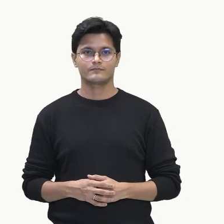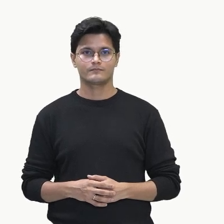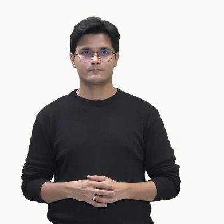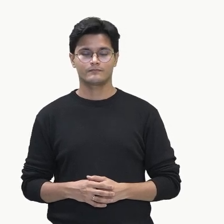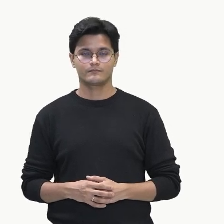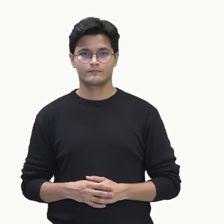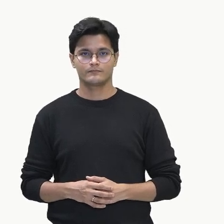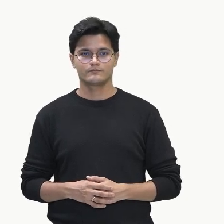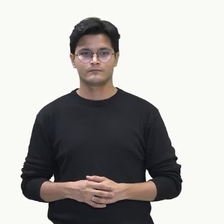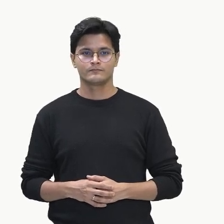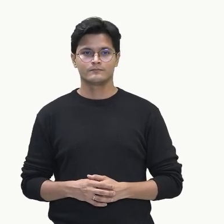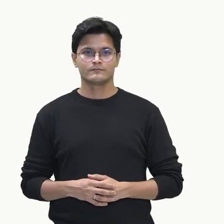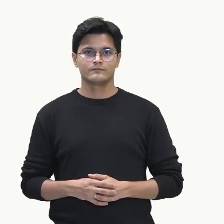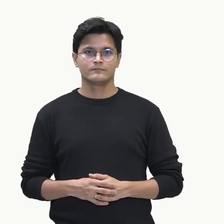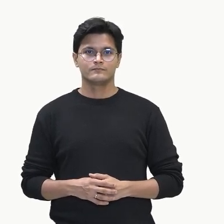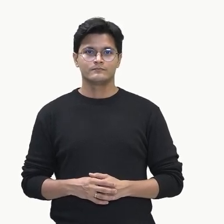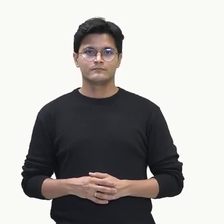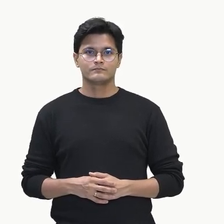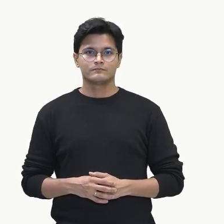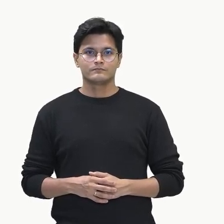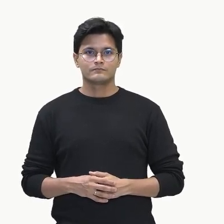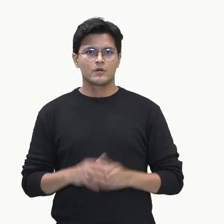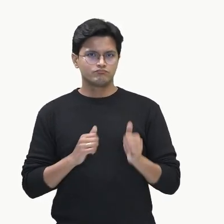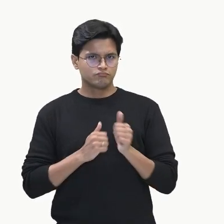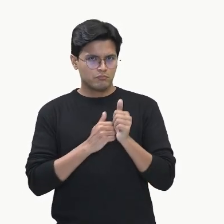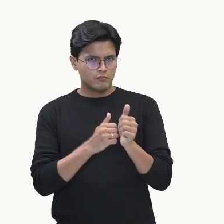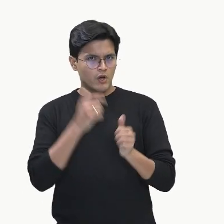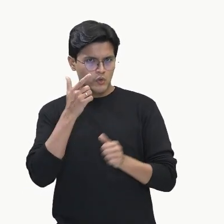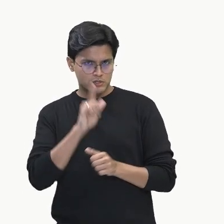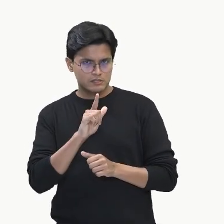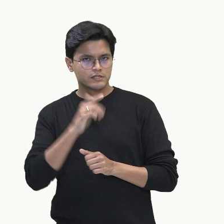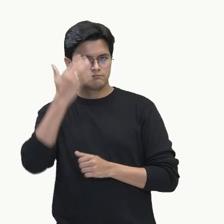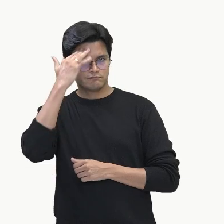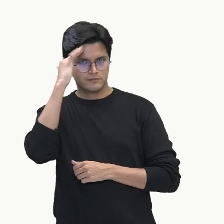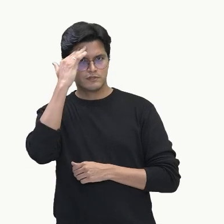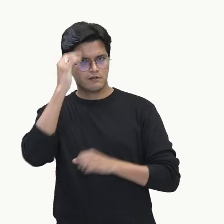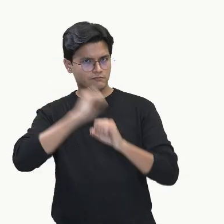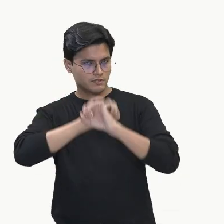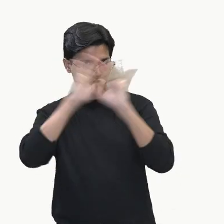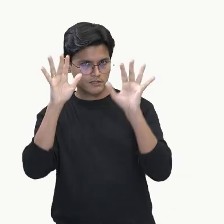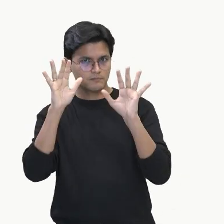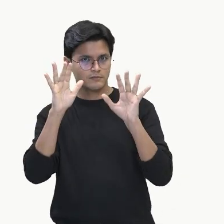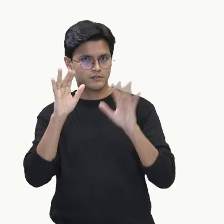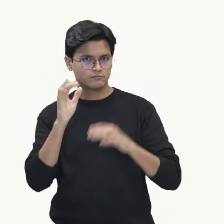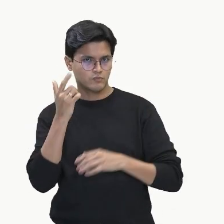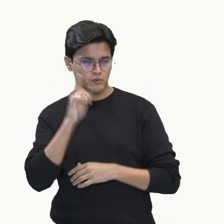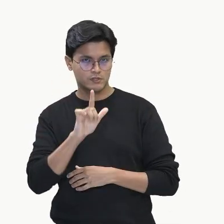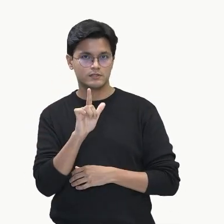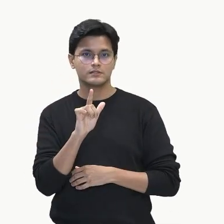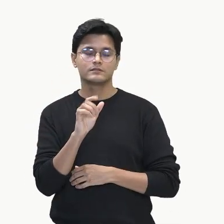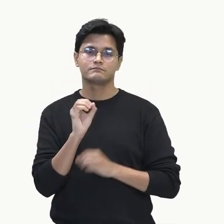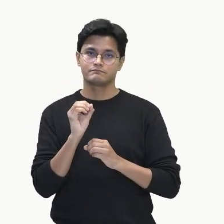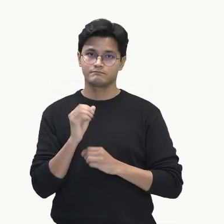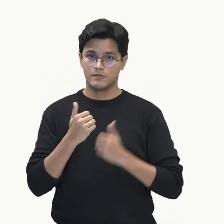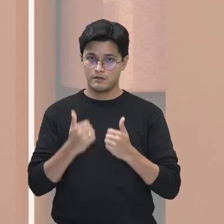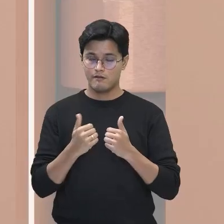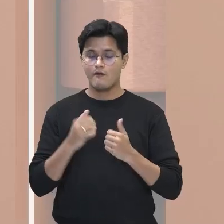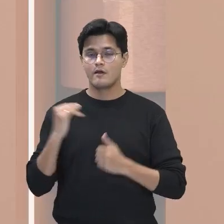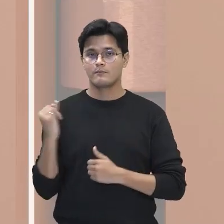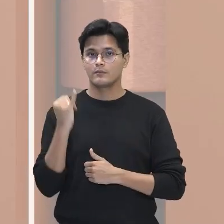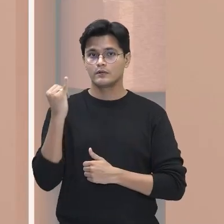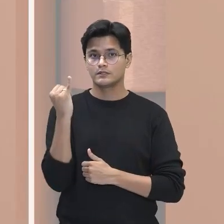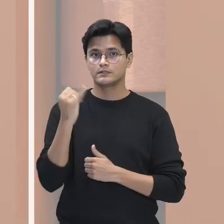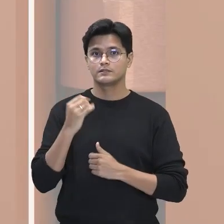daí? Estão conseguindo acompanhar? Estão conseguindo entender um pouco isso daí, tá bom? Isso é muito importante.